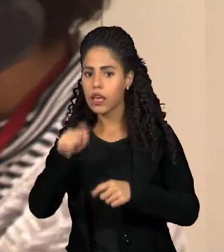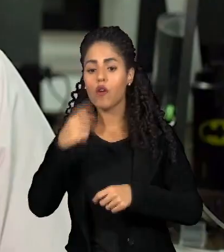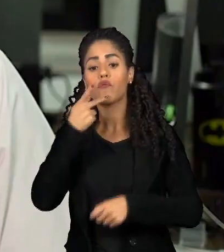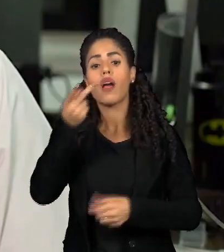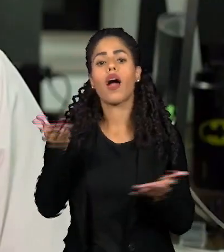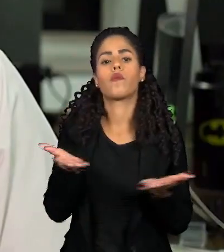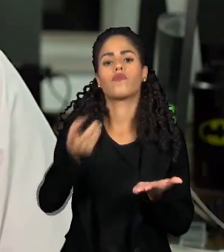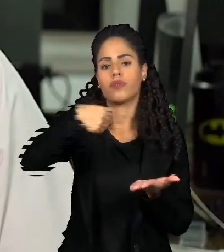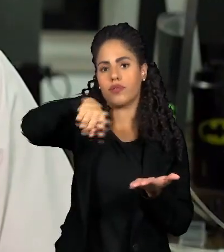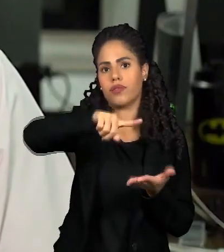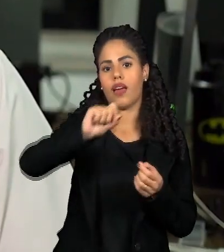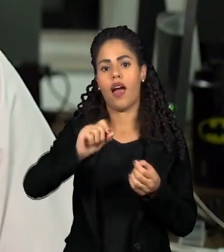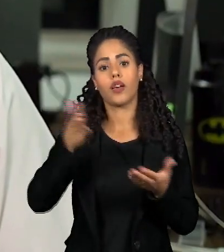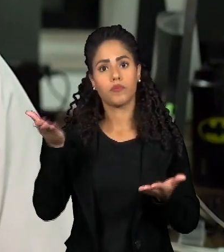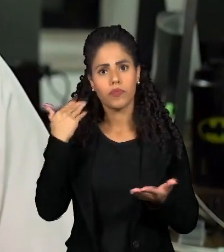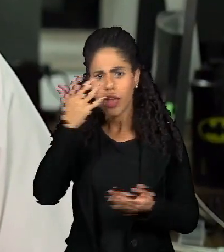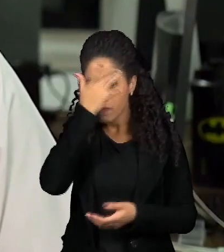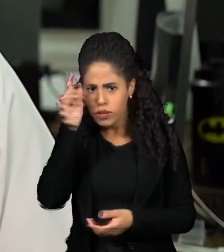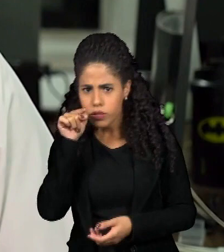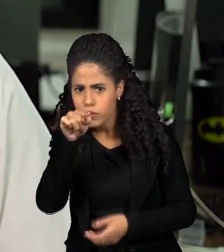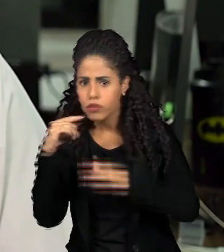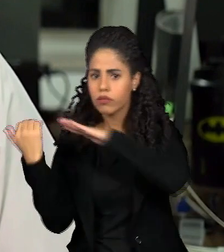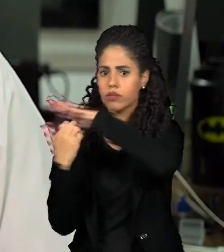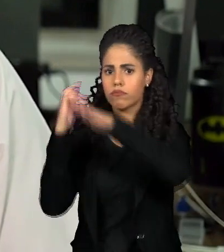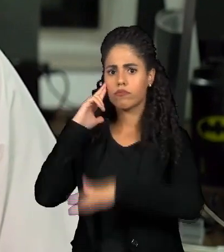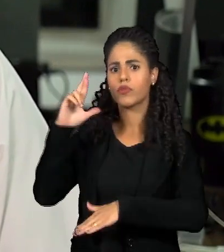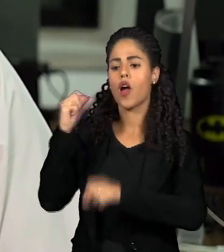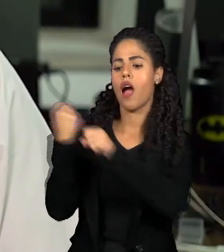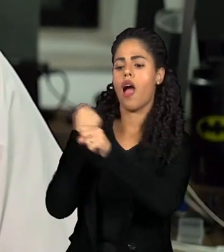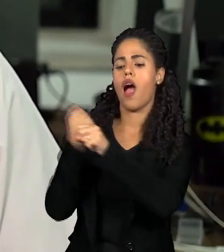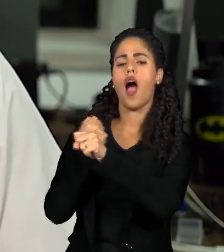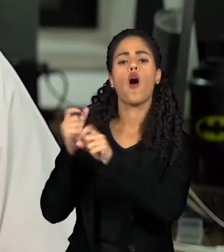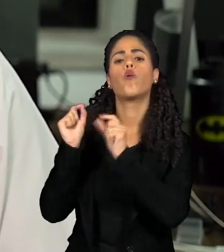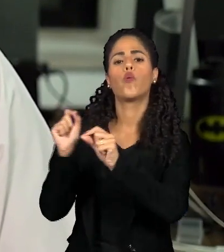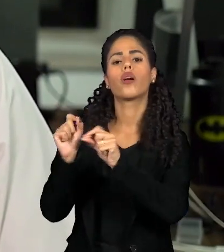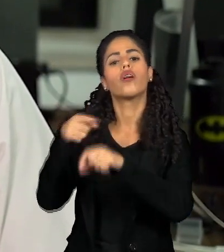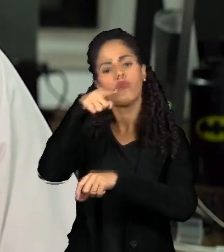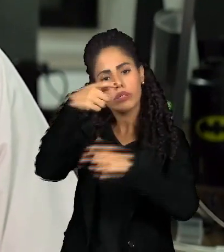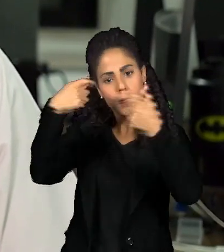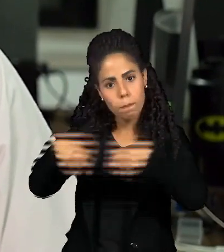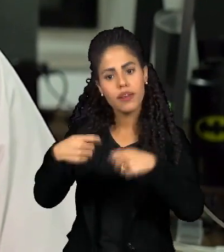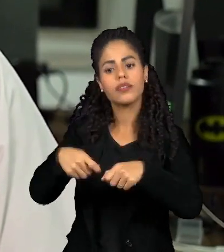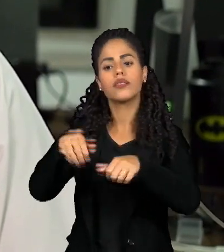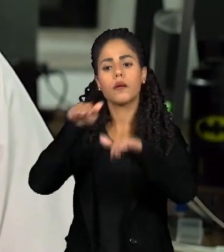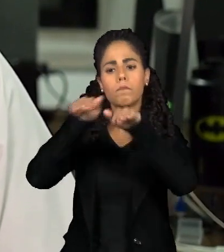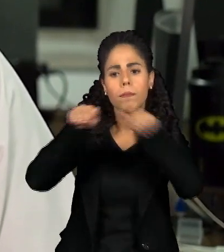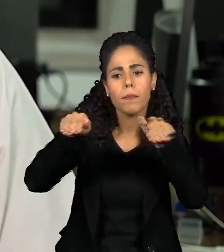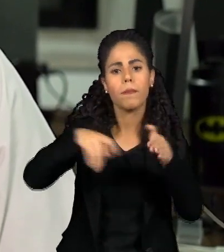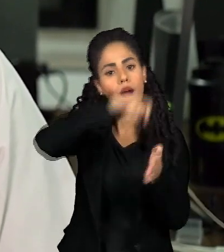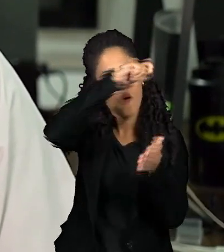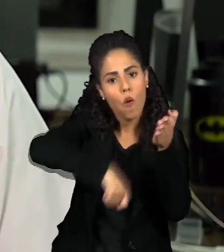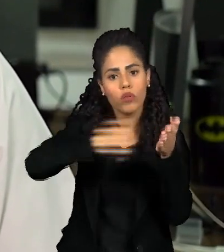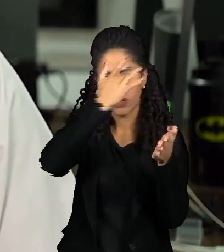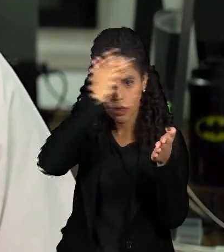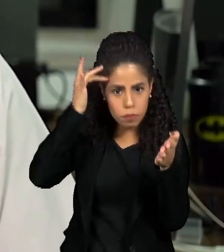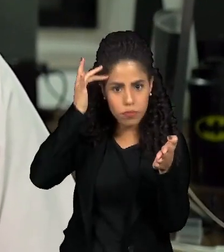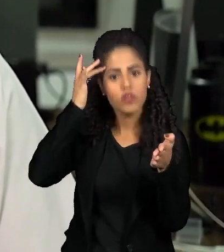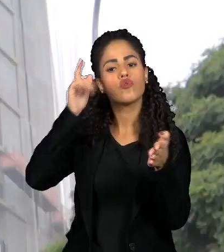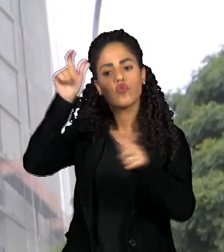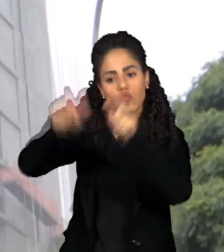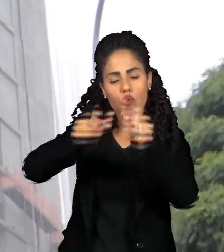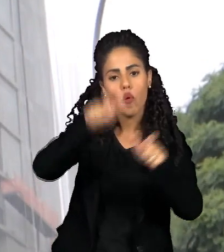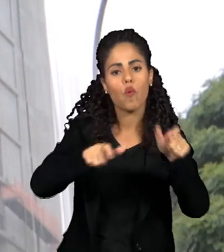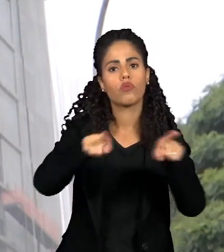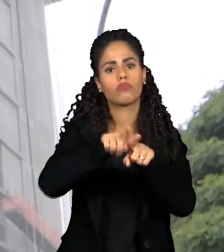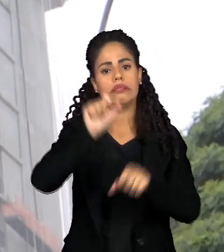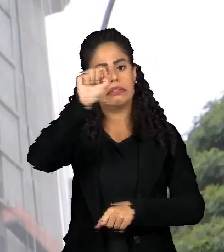dizer para os meus pares, aí, para os empresários da construção civil, é que invista nas pessoas que não têm oportunidade. O desempenho da empresa